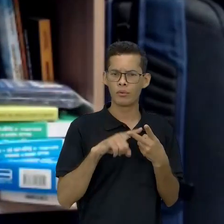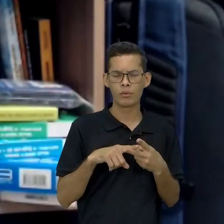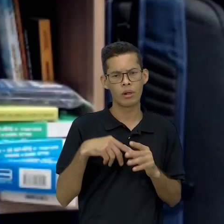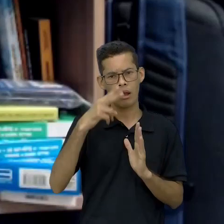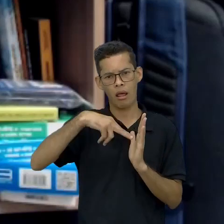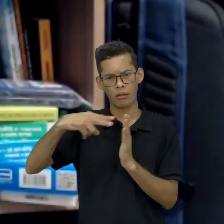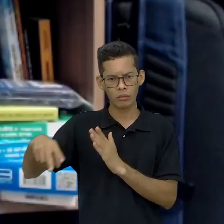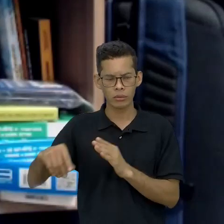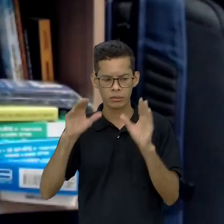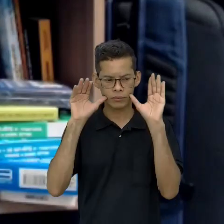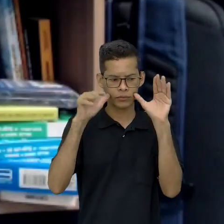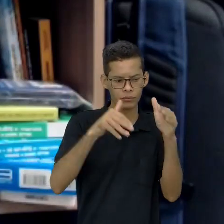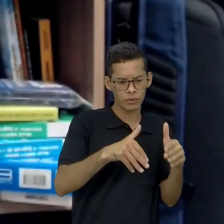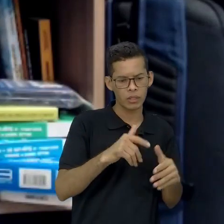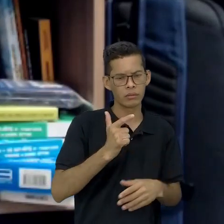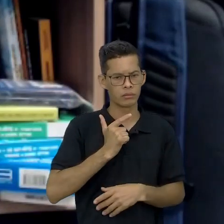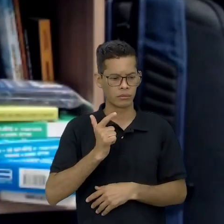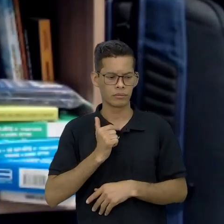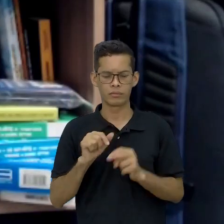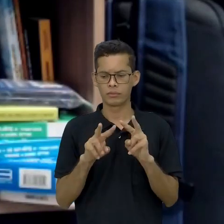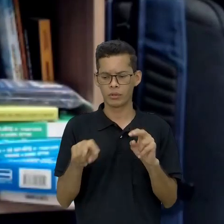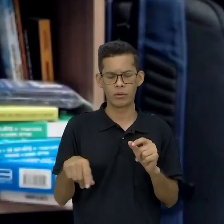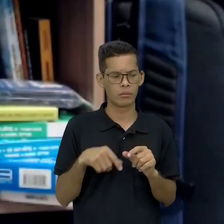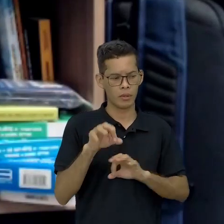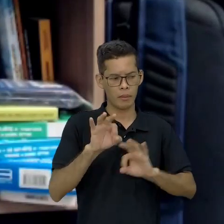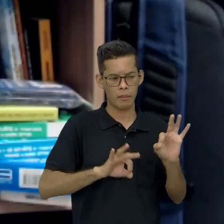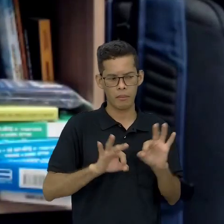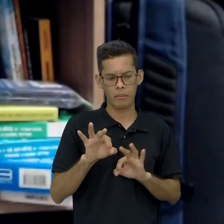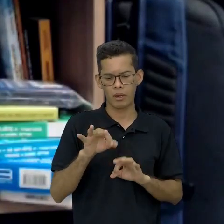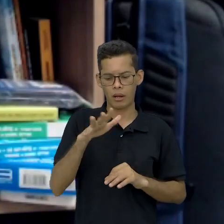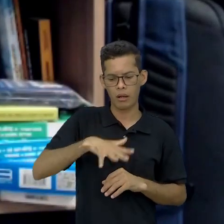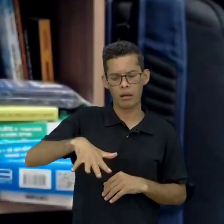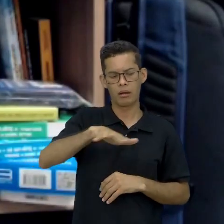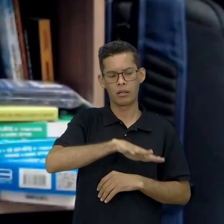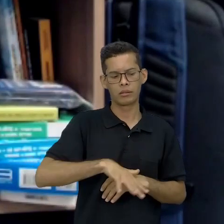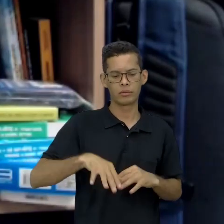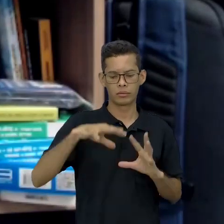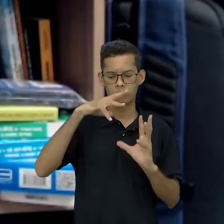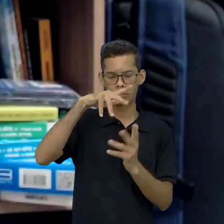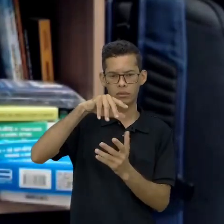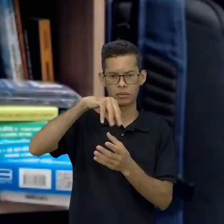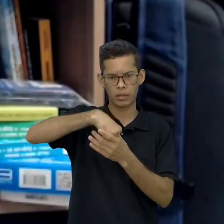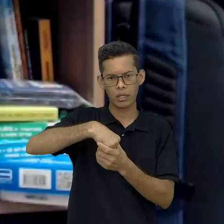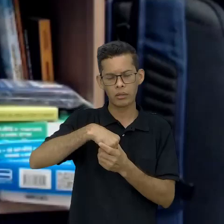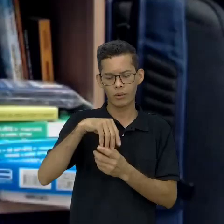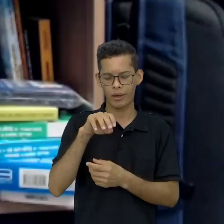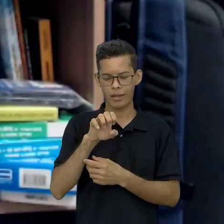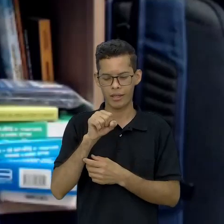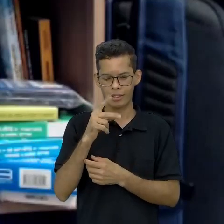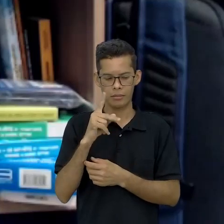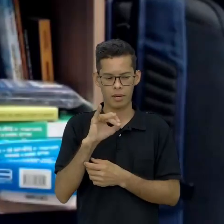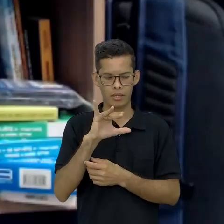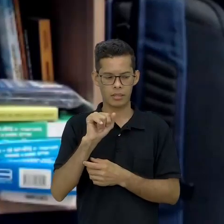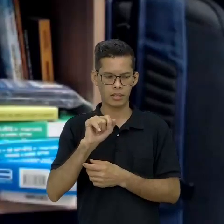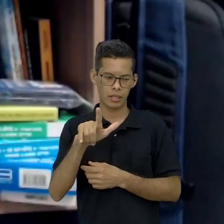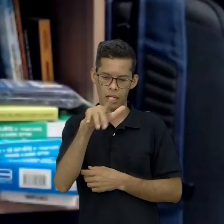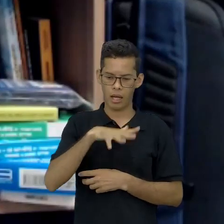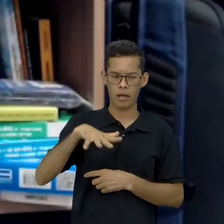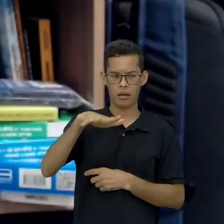aí em planos espaciais, né, em processos onde